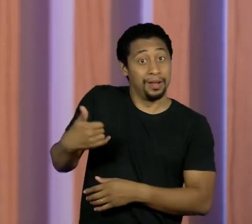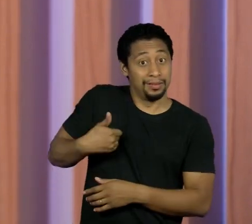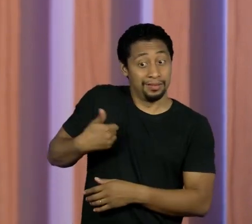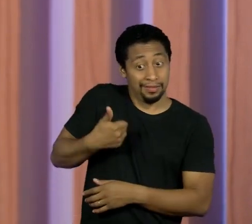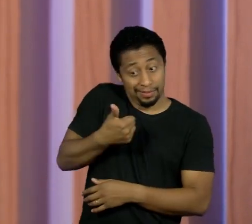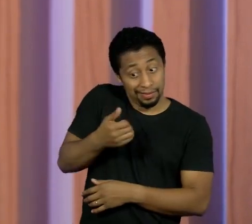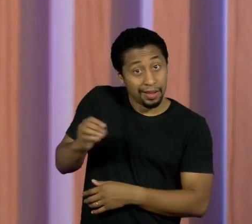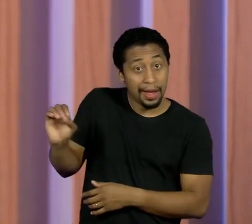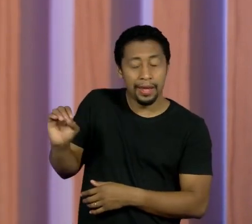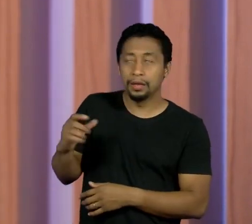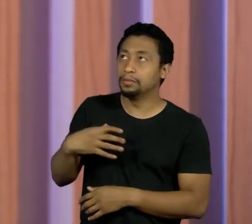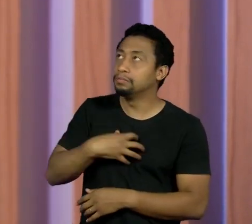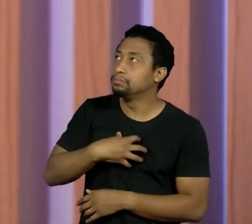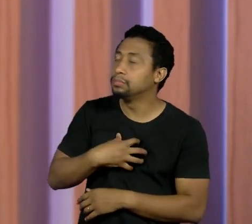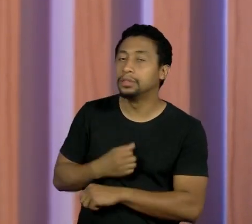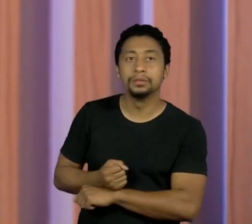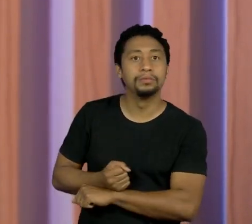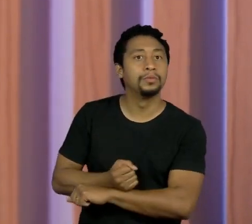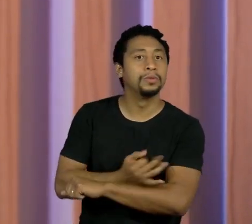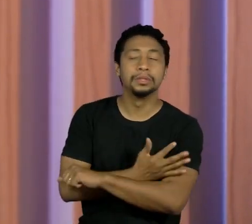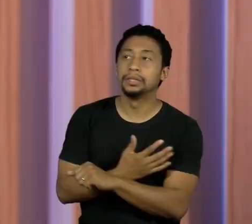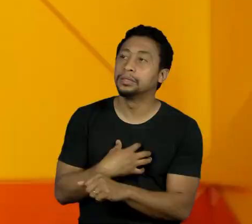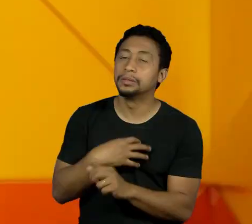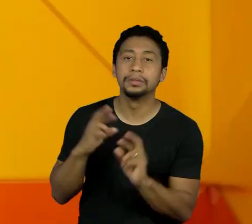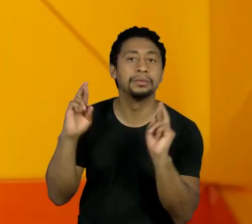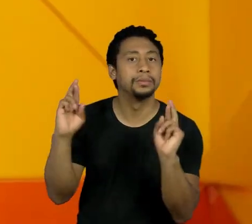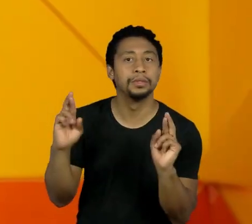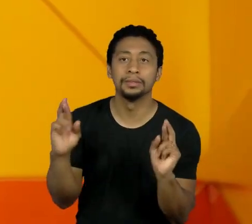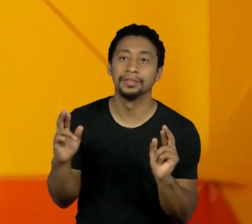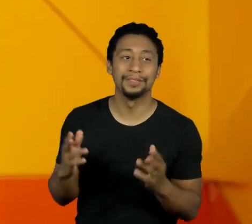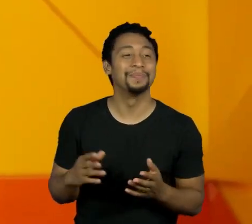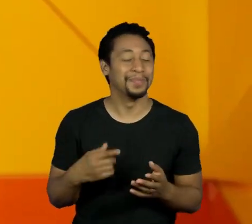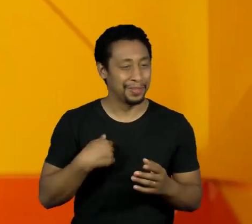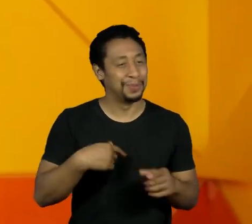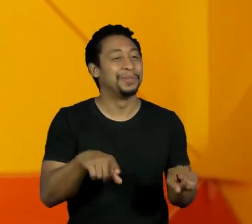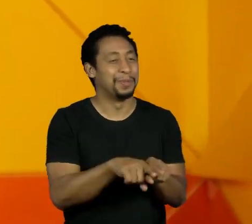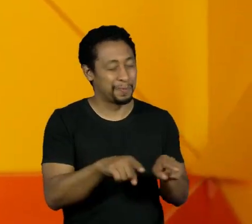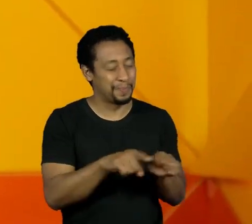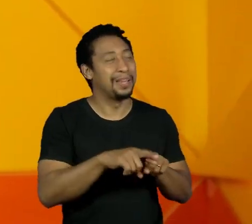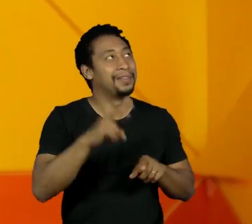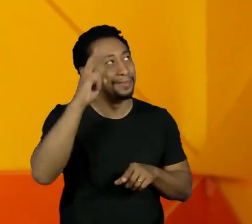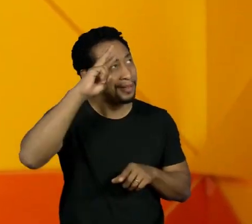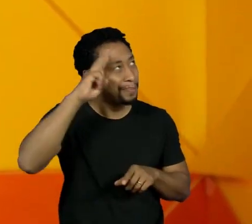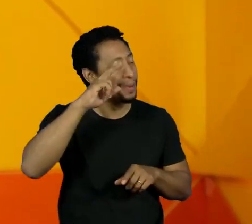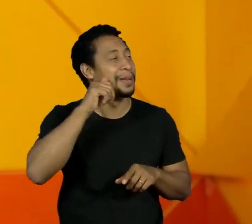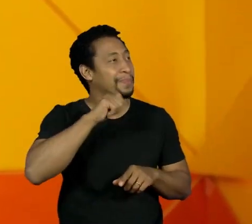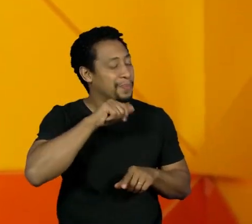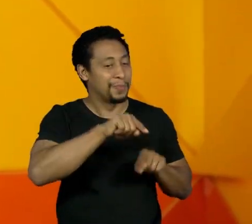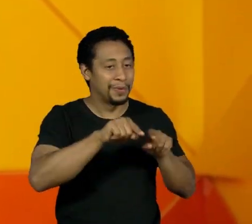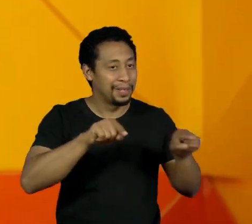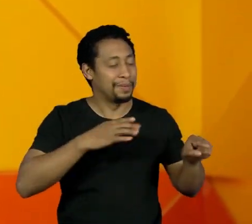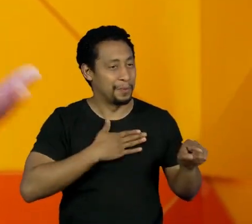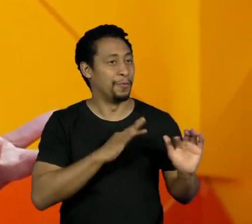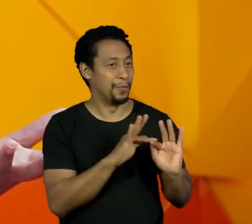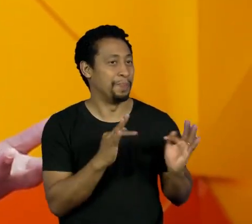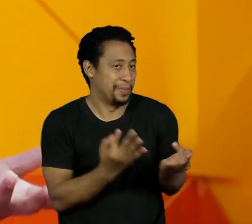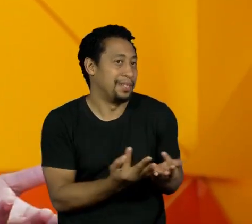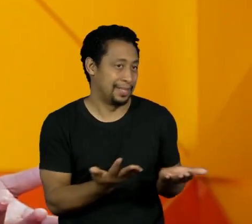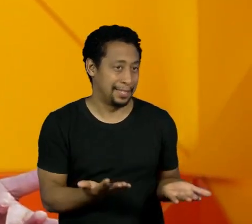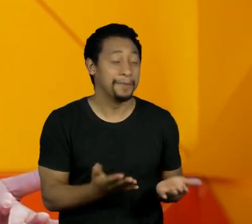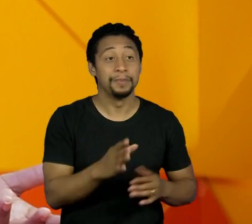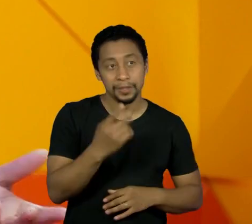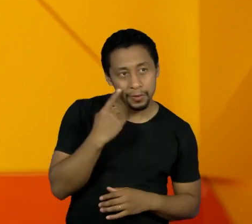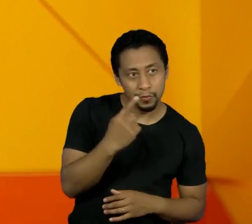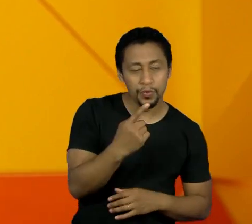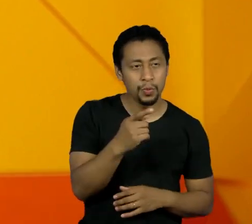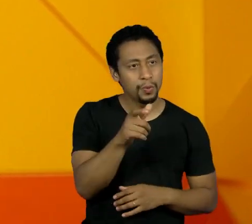eu me emocionei pensando na minha mãe. Que lindo, eu também pensei nas mulheres da minha família. Everton, e apesar da beleza da